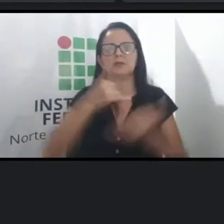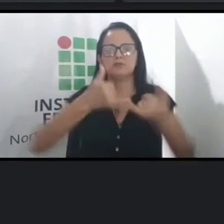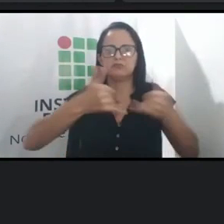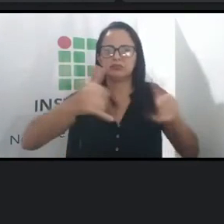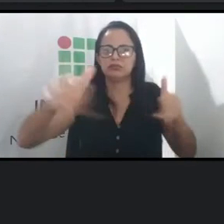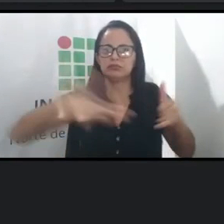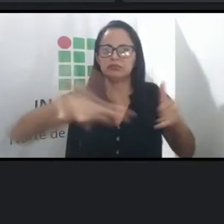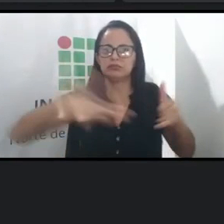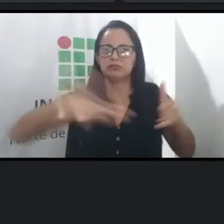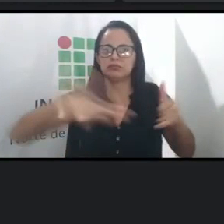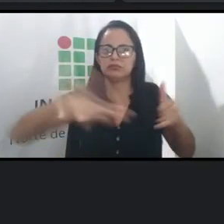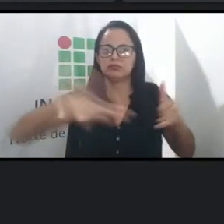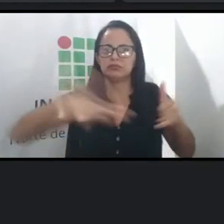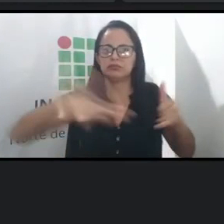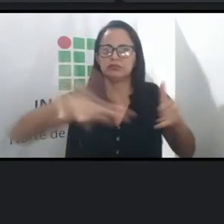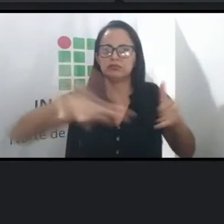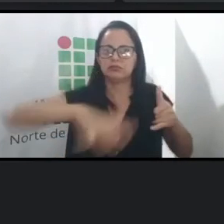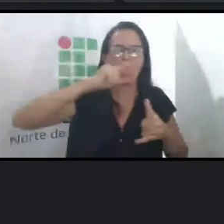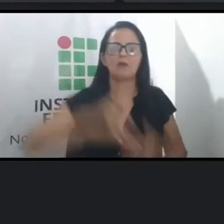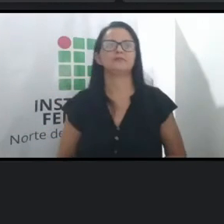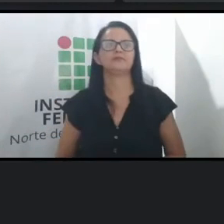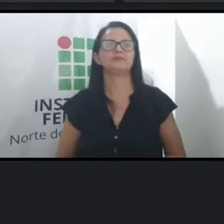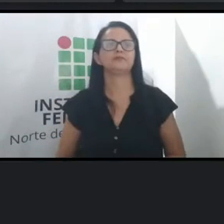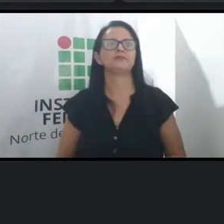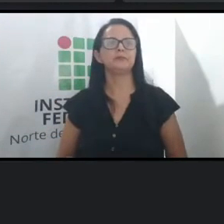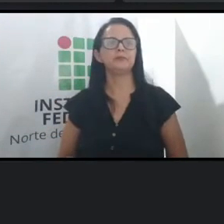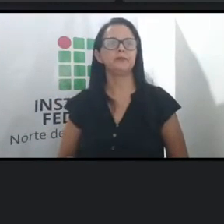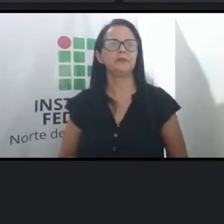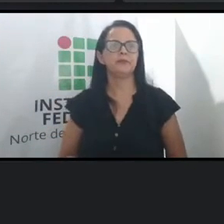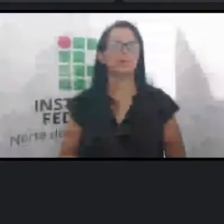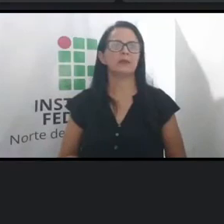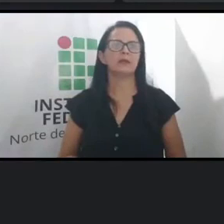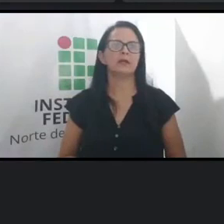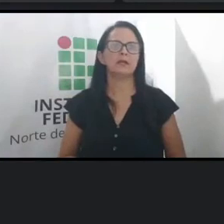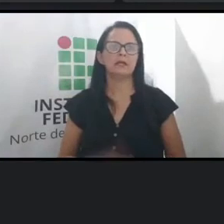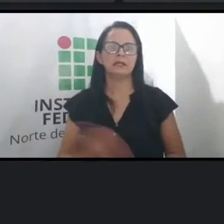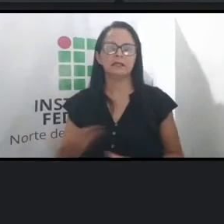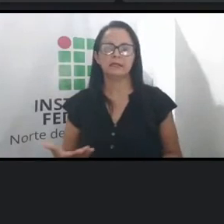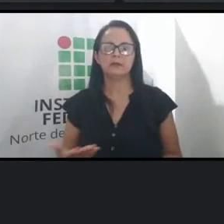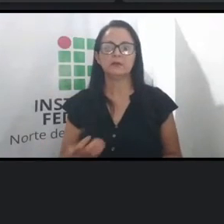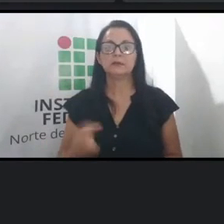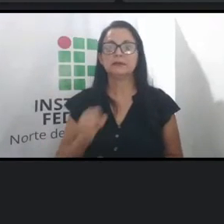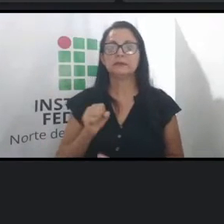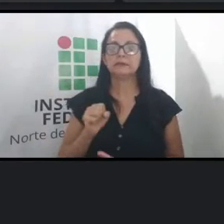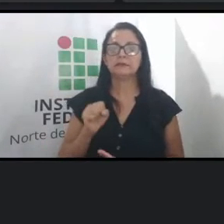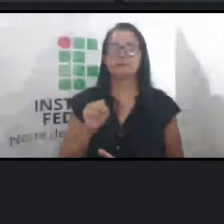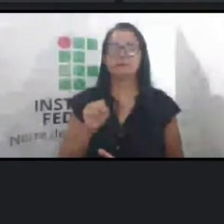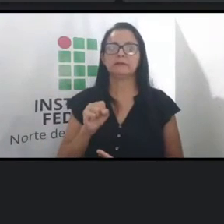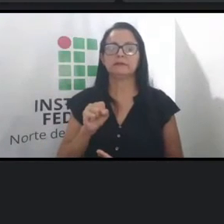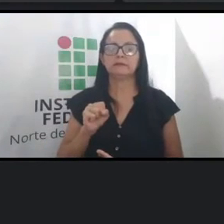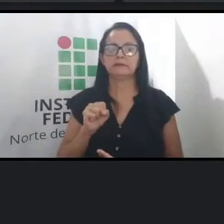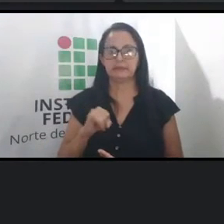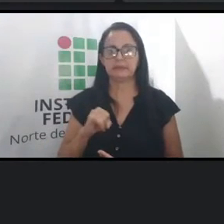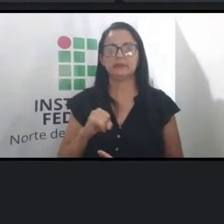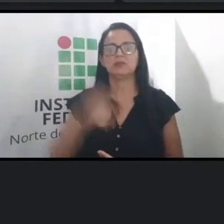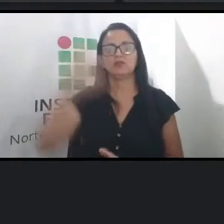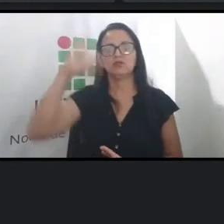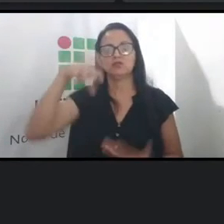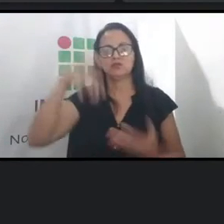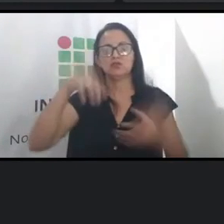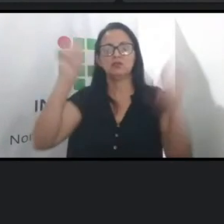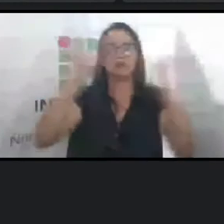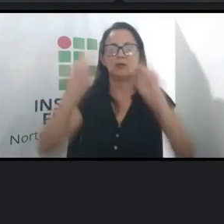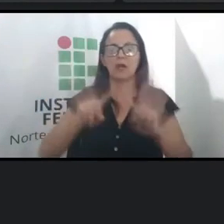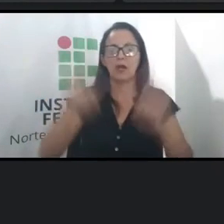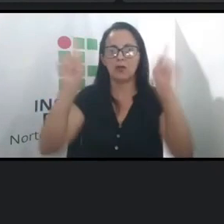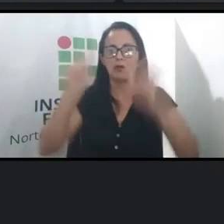Então, como eu já falei, não deve-se utilizar, não deve-se ficar em piscina e nem em mar quando está em tempestade,